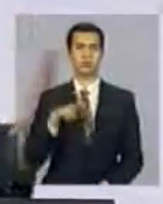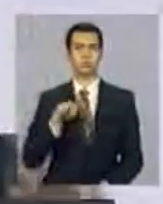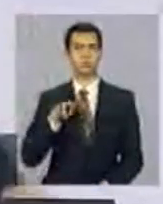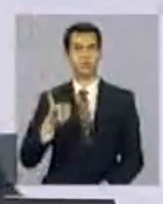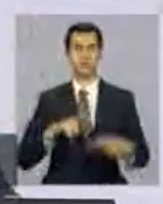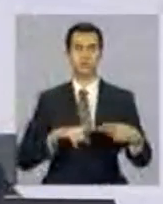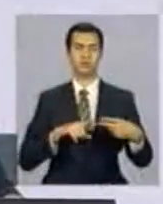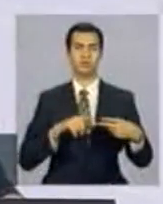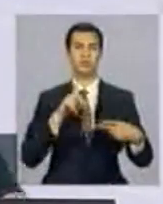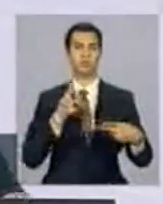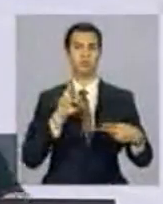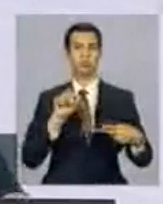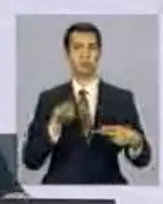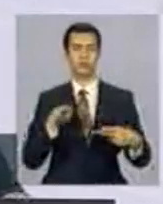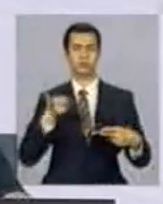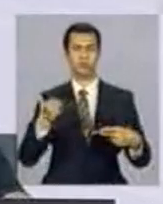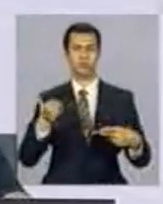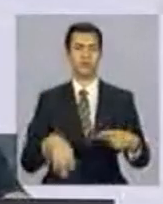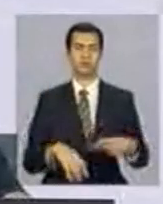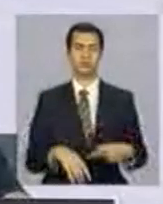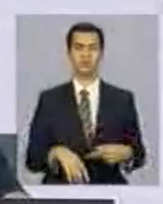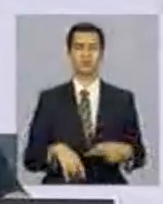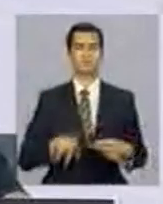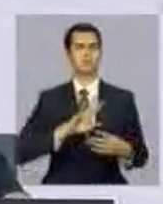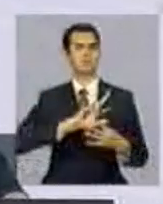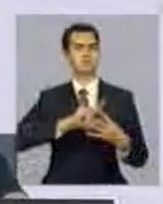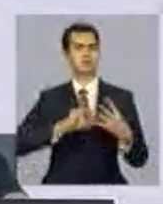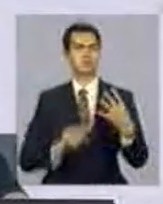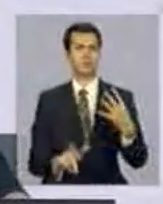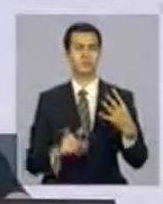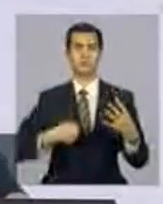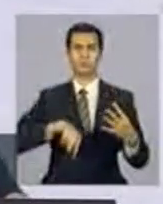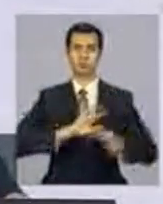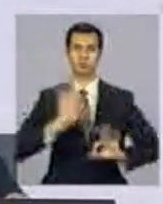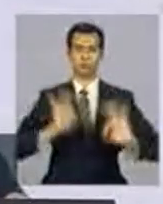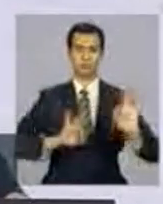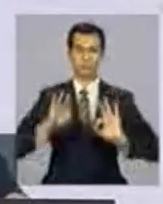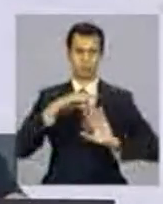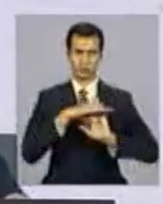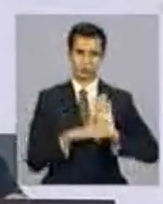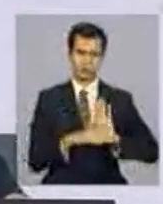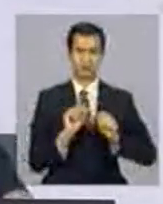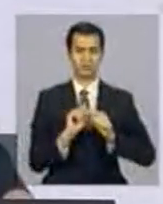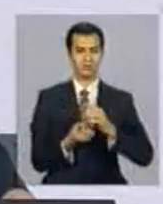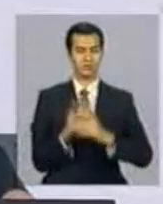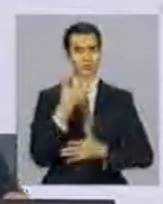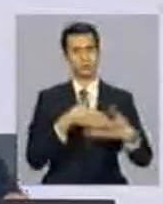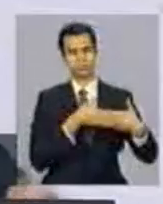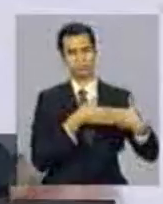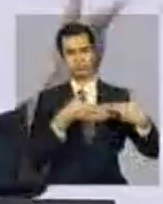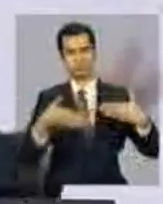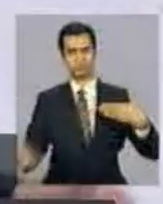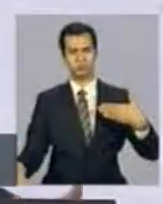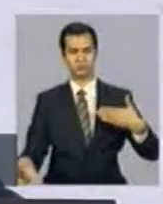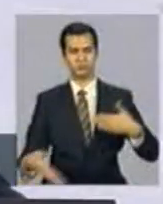o PROUNE, por isso, todos os programas que nós fizemos ao longo